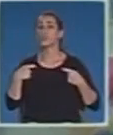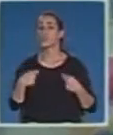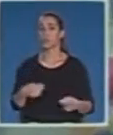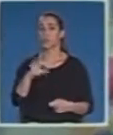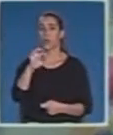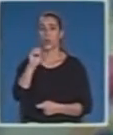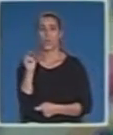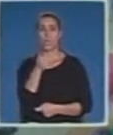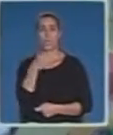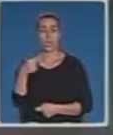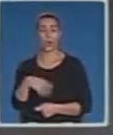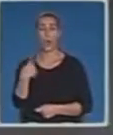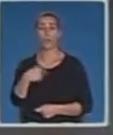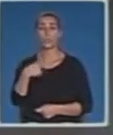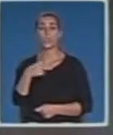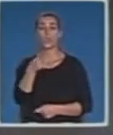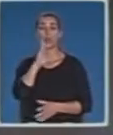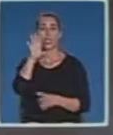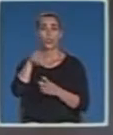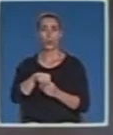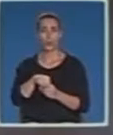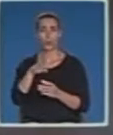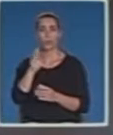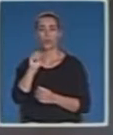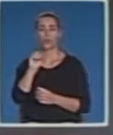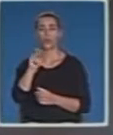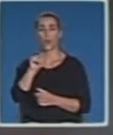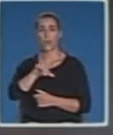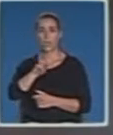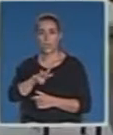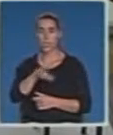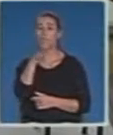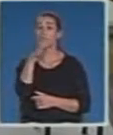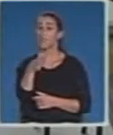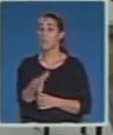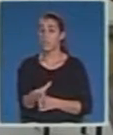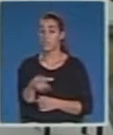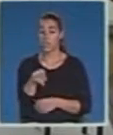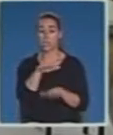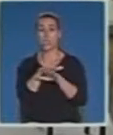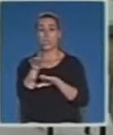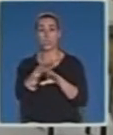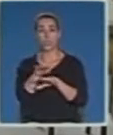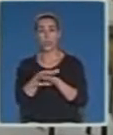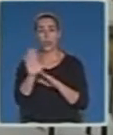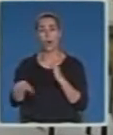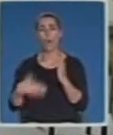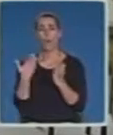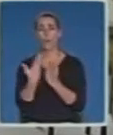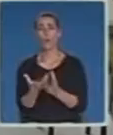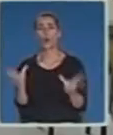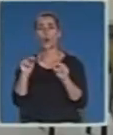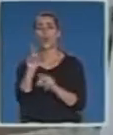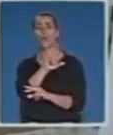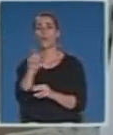80 €. O presidente do Conselho Executivo, Joaquim Loureiro, fez saber ainda que esta terça-feira enviou as propostas dos novos